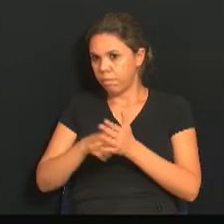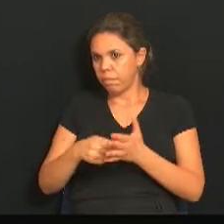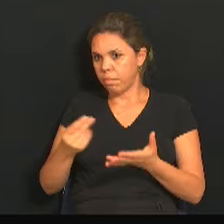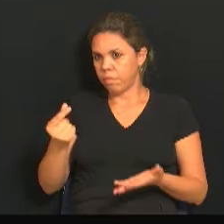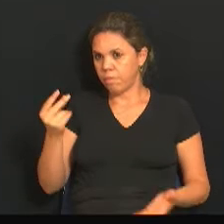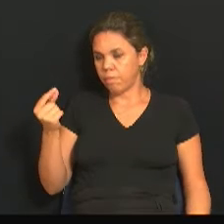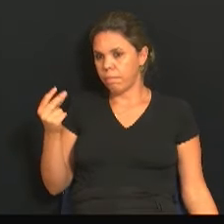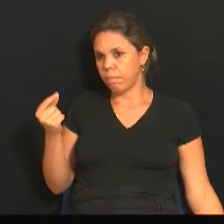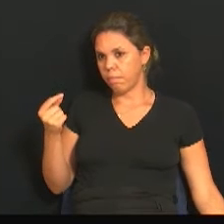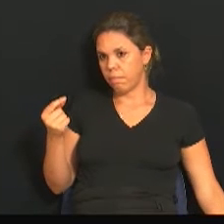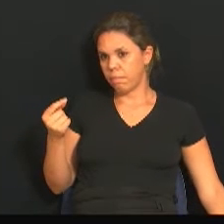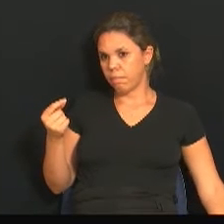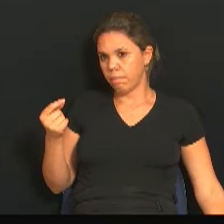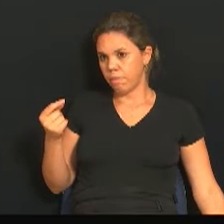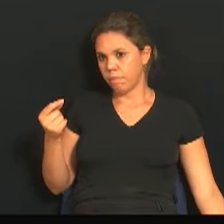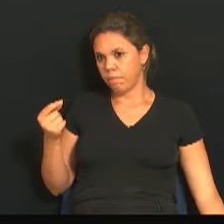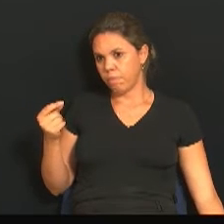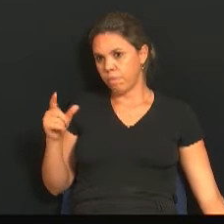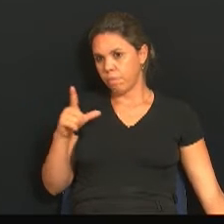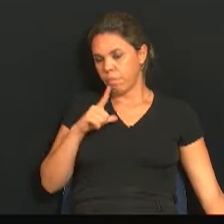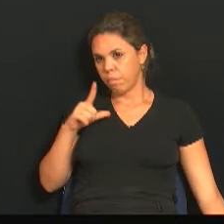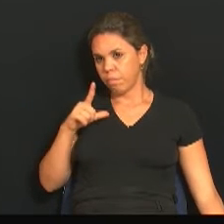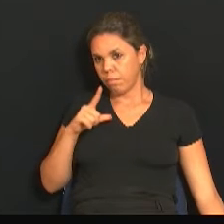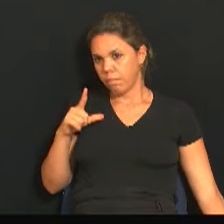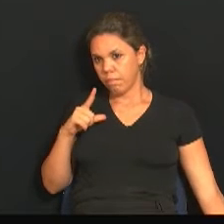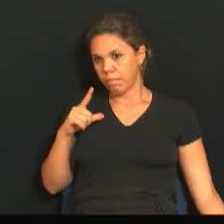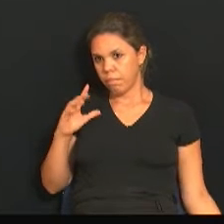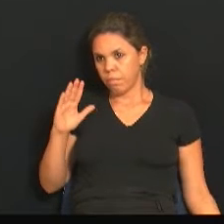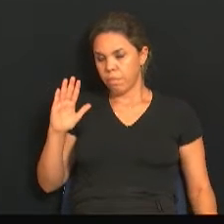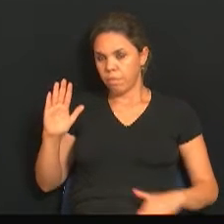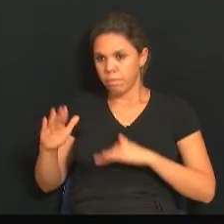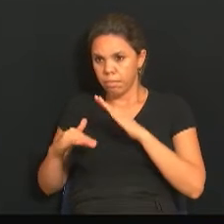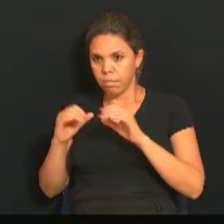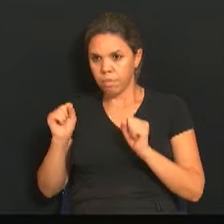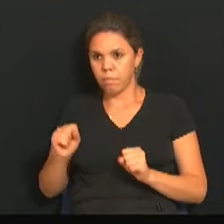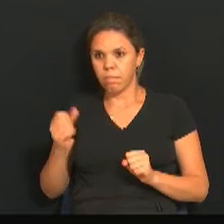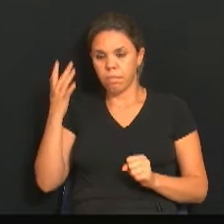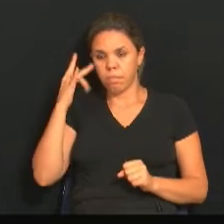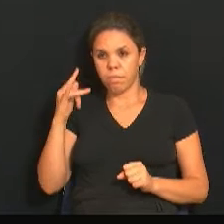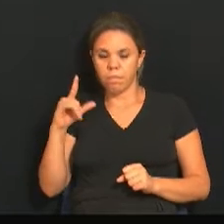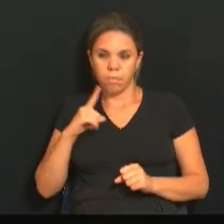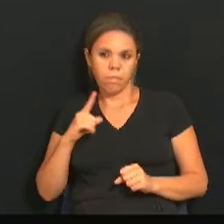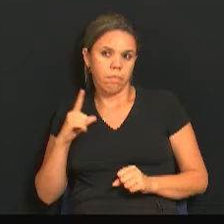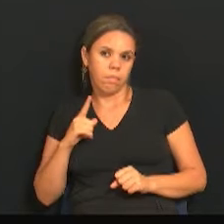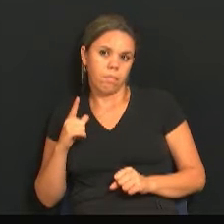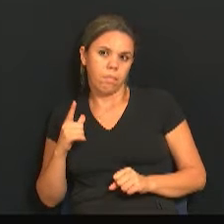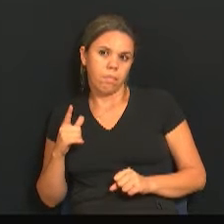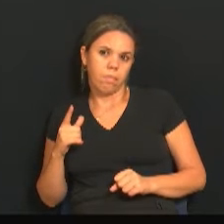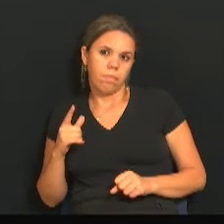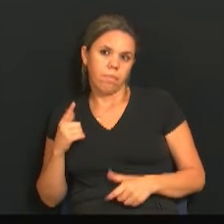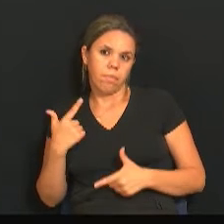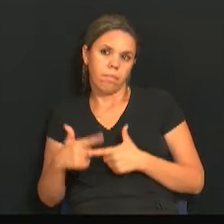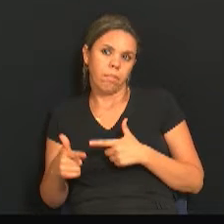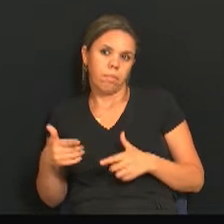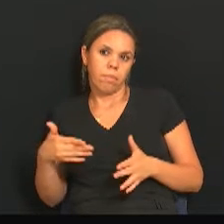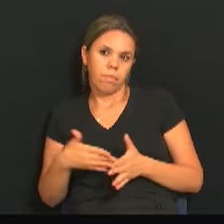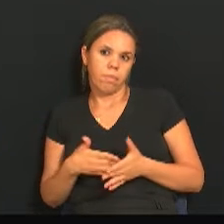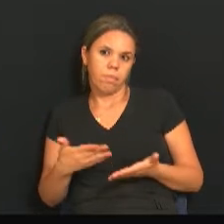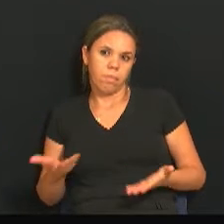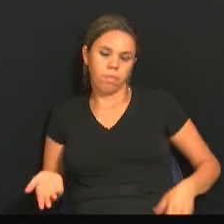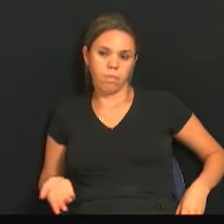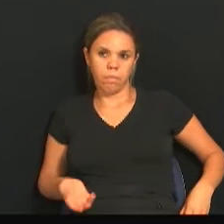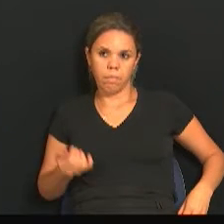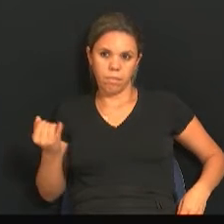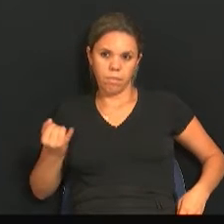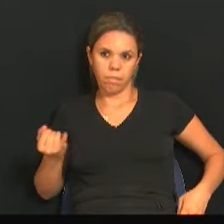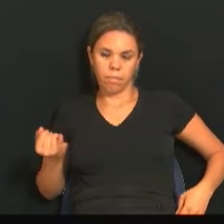para que houvesse esse passo à frente, e pode ser que amanhã a gente tenha que dar mais 2 passos para trás, né? Então, é muito